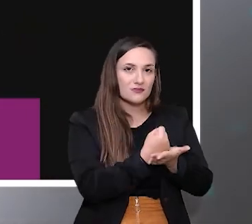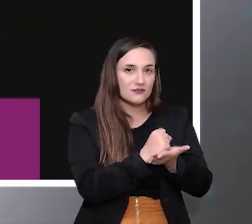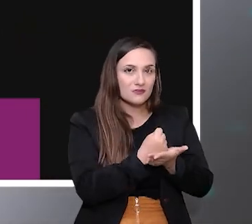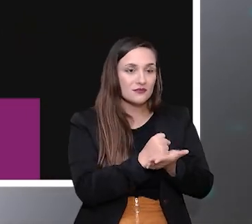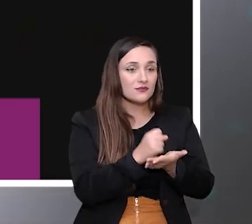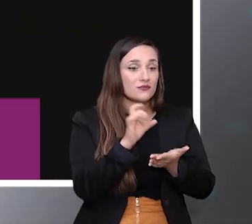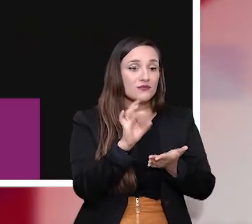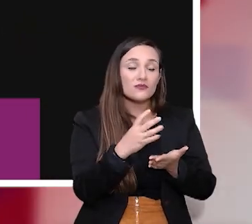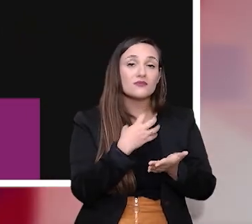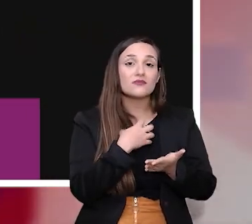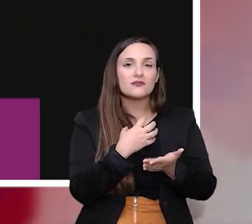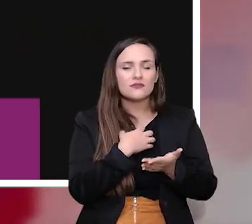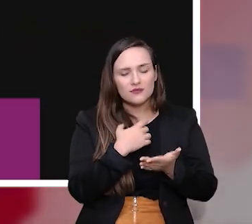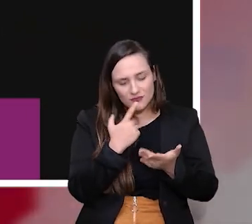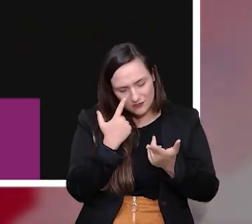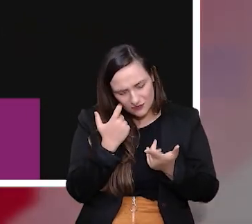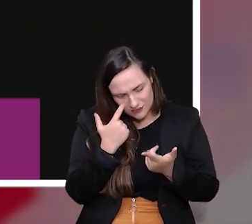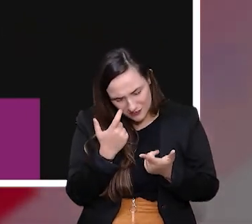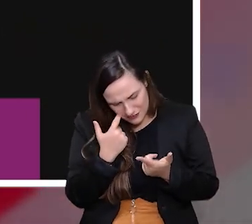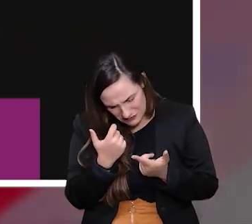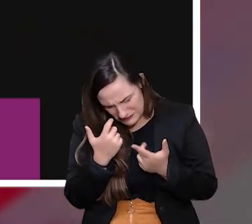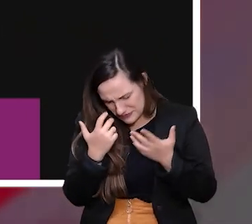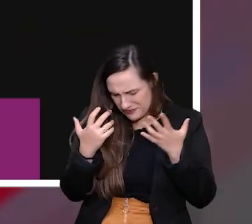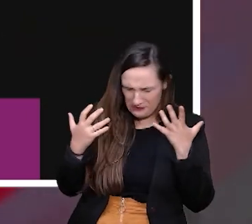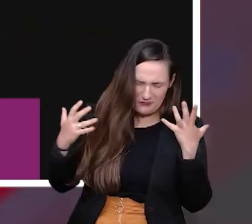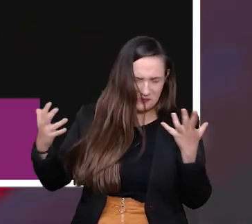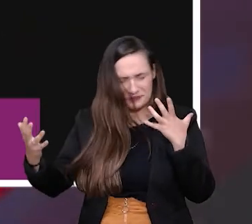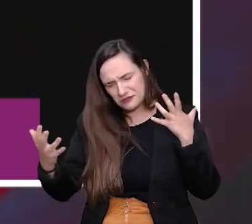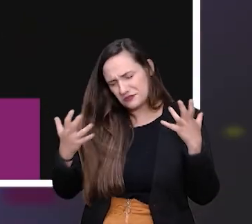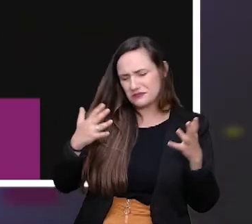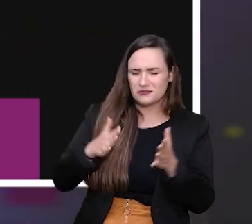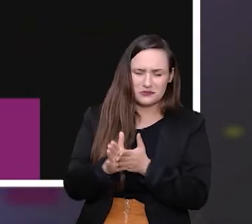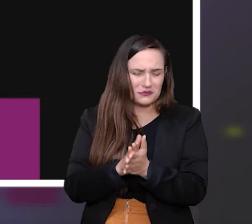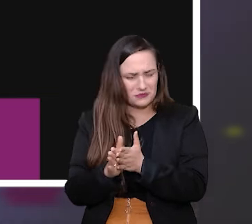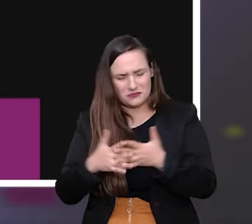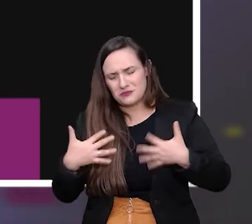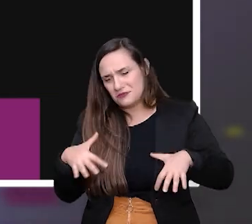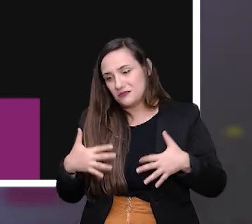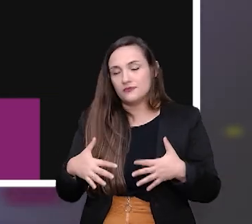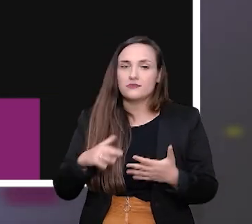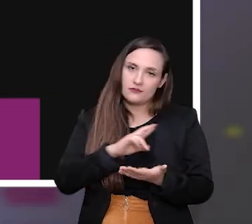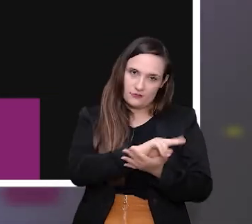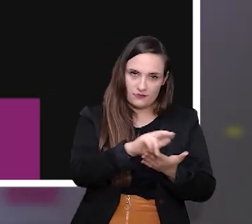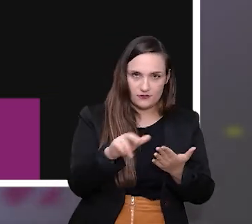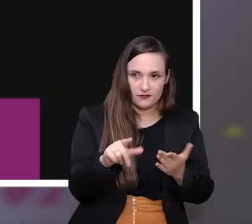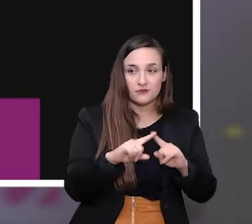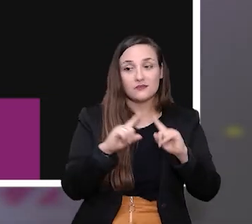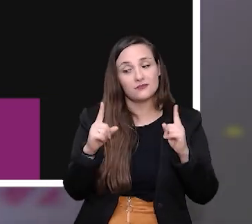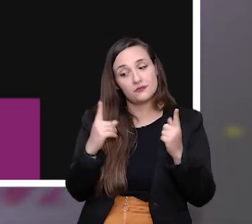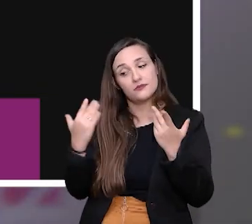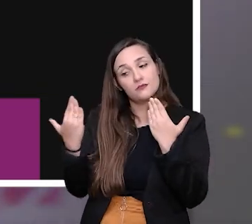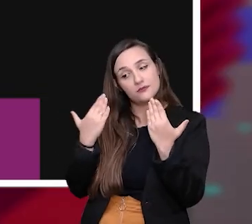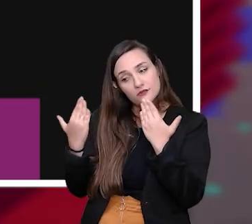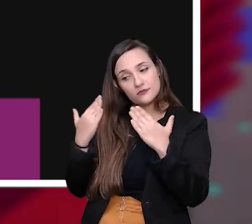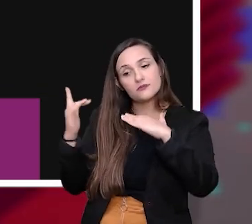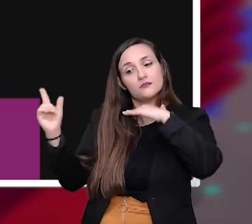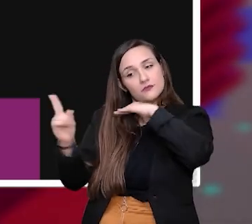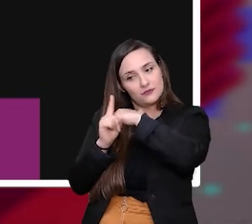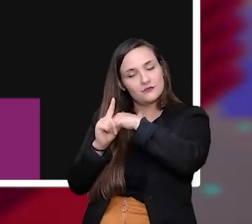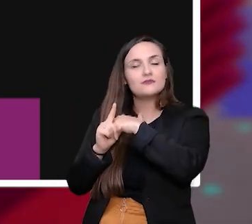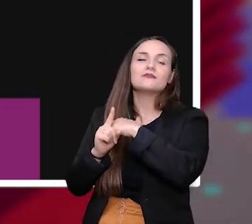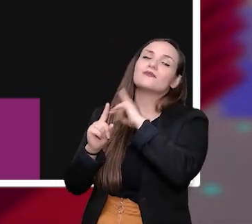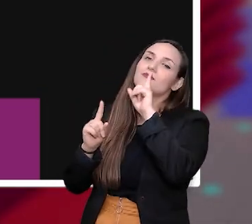é para tratar os sintomas, tá? Aquilo que está aparecendo enquanto sintoma. E o tratamento psicoterápico é de